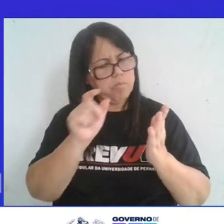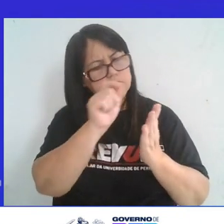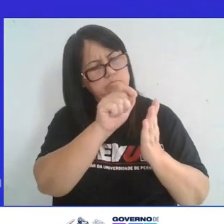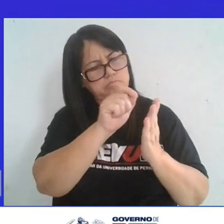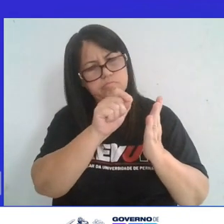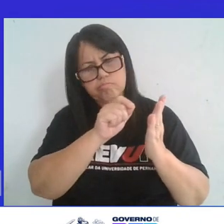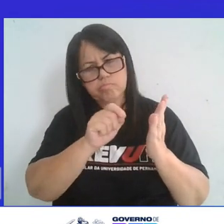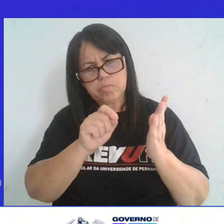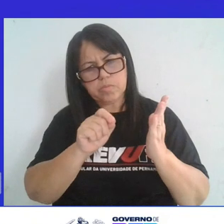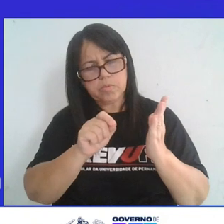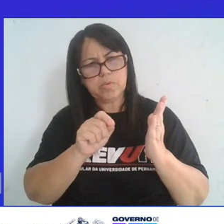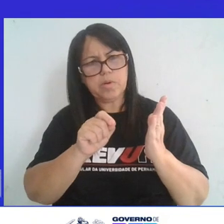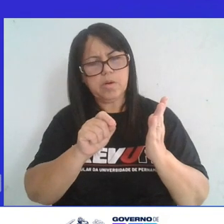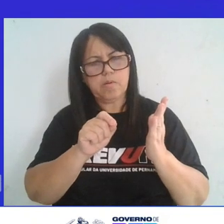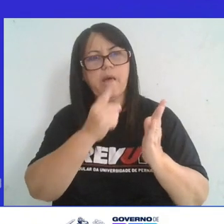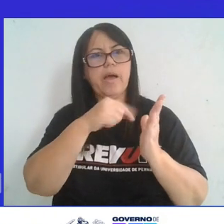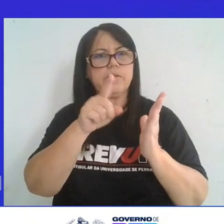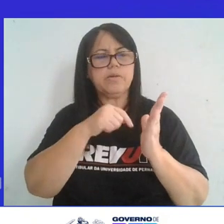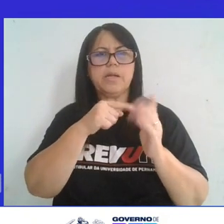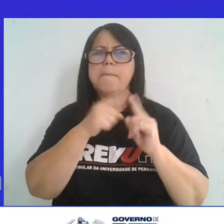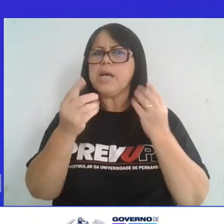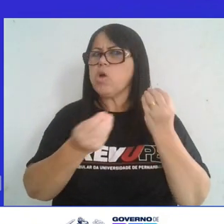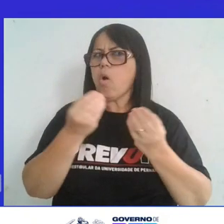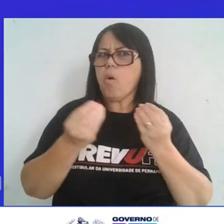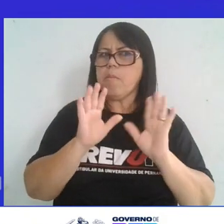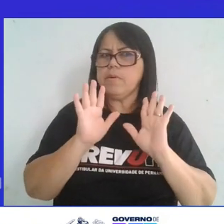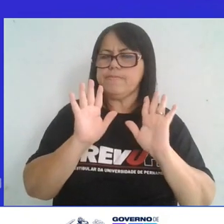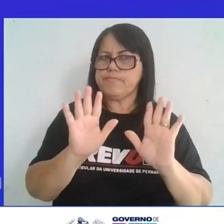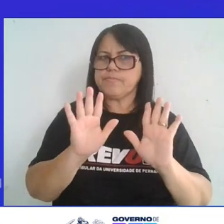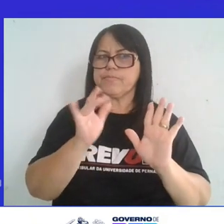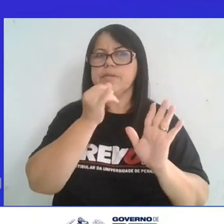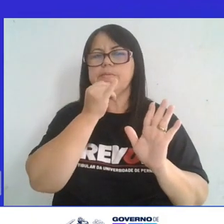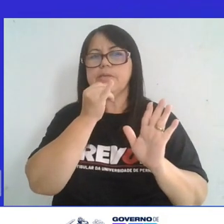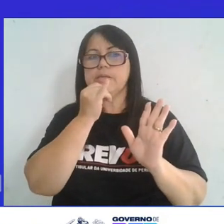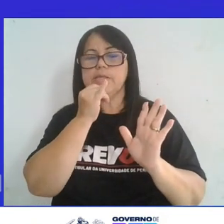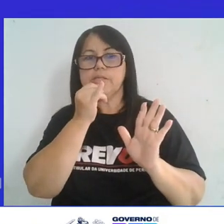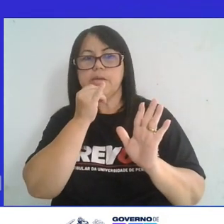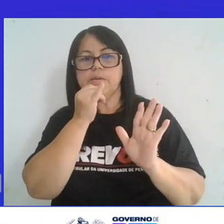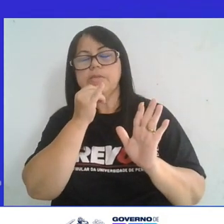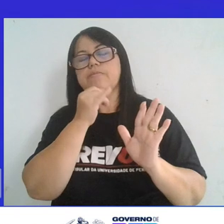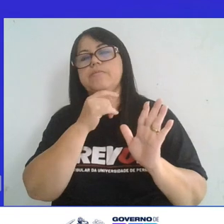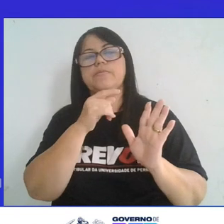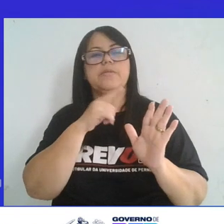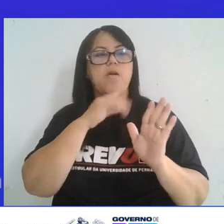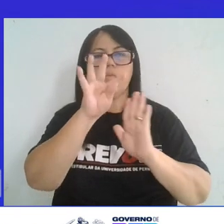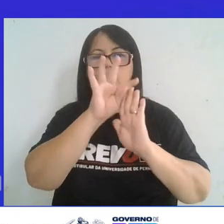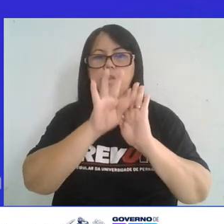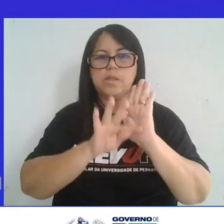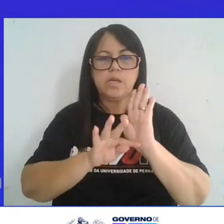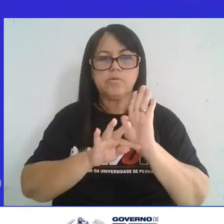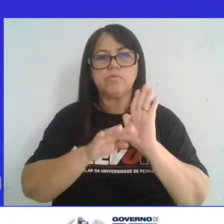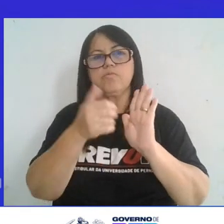é aí anulado. Mas em que caso? No caso que você escreve um texto, por exemplo, com 15